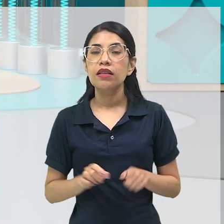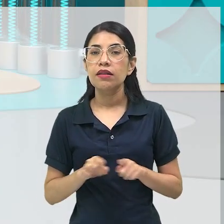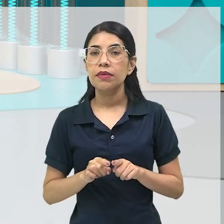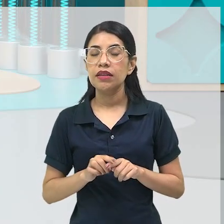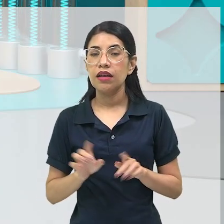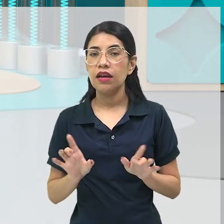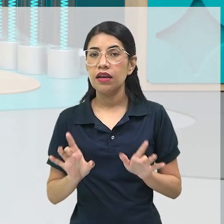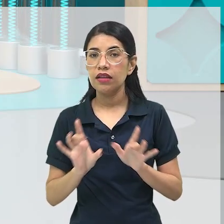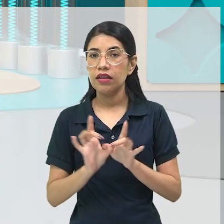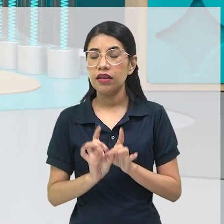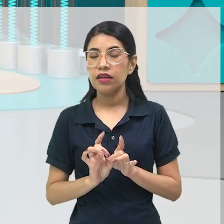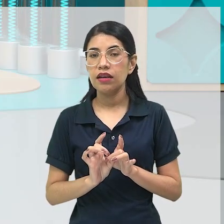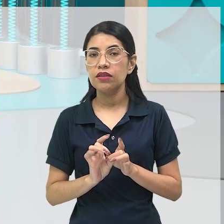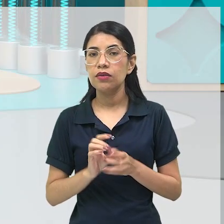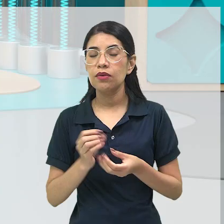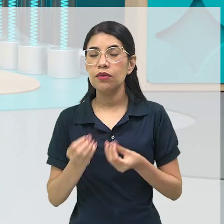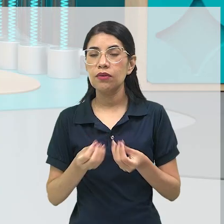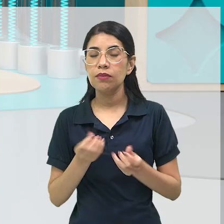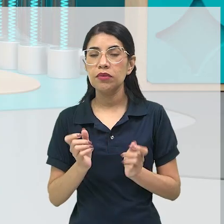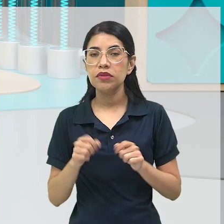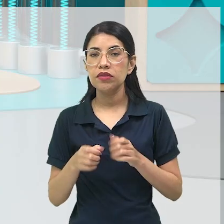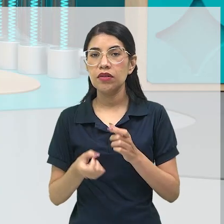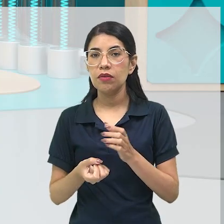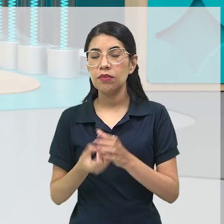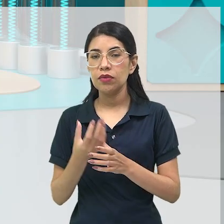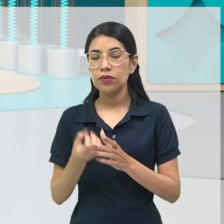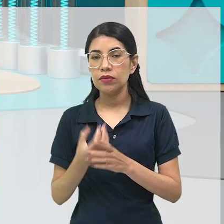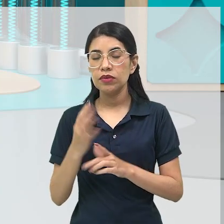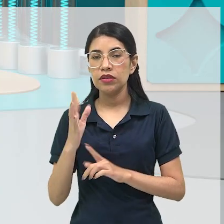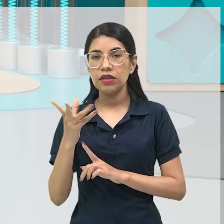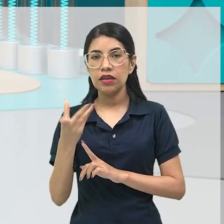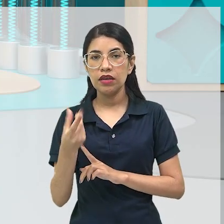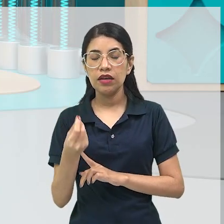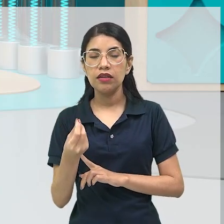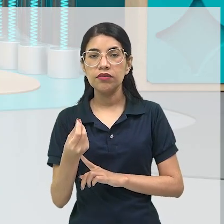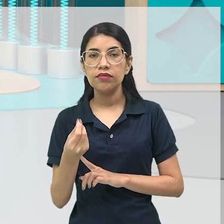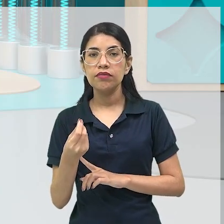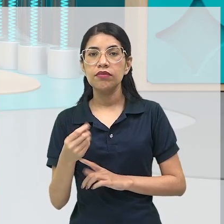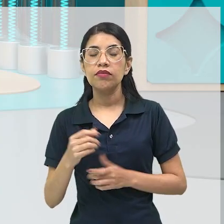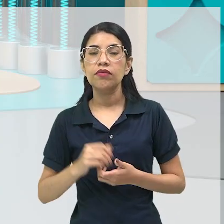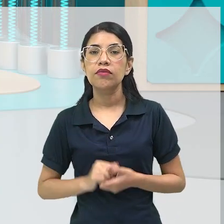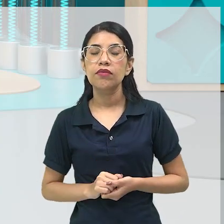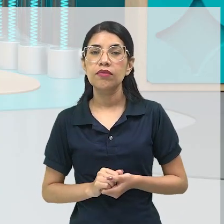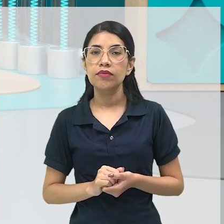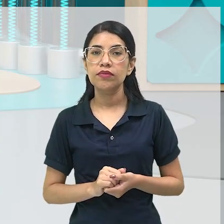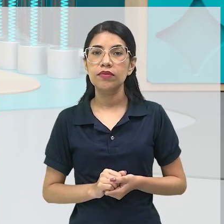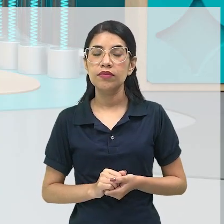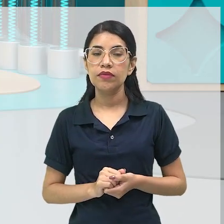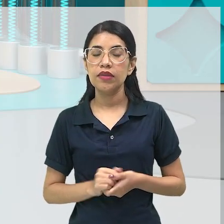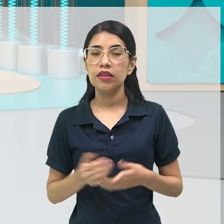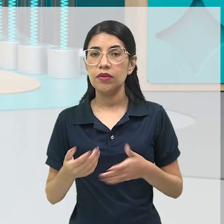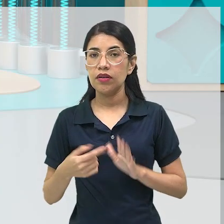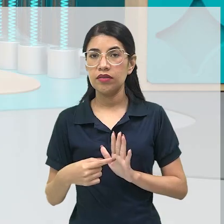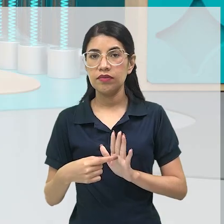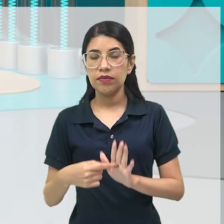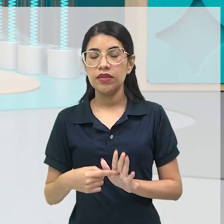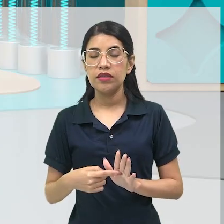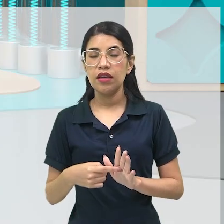diretamente ligado à nossa forma de produzir a arte. Então, vamos trazer essa questão que